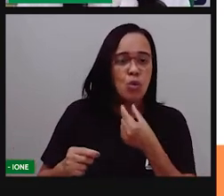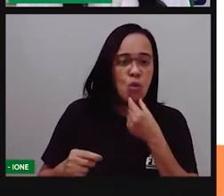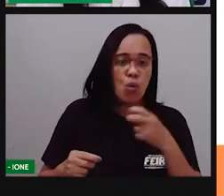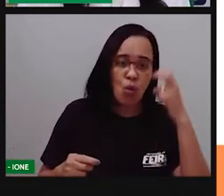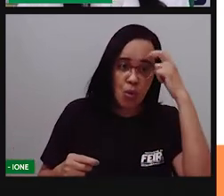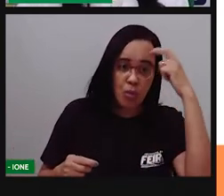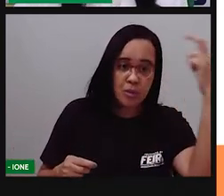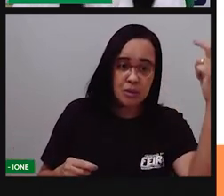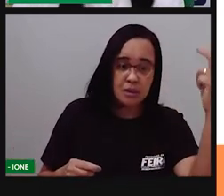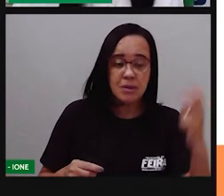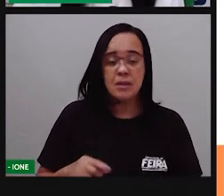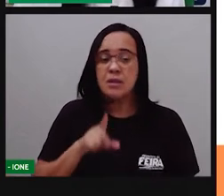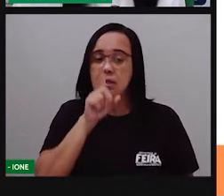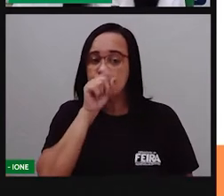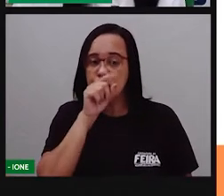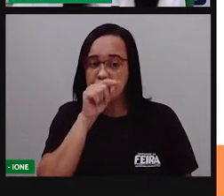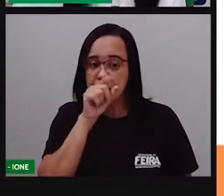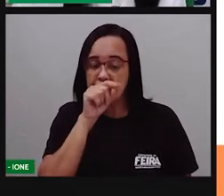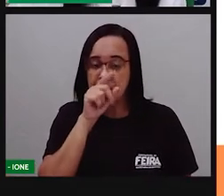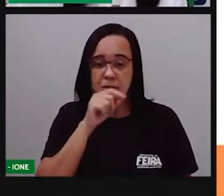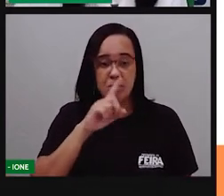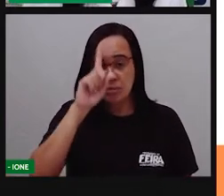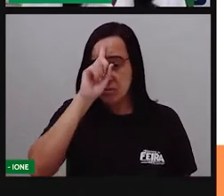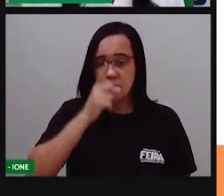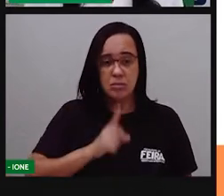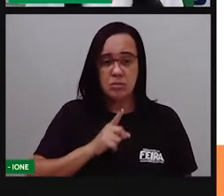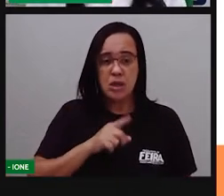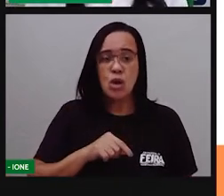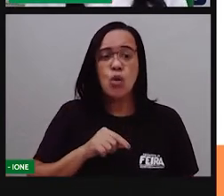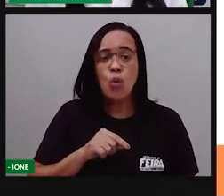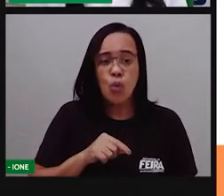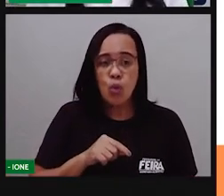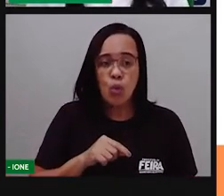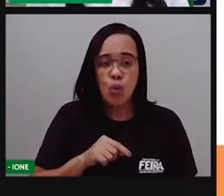o sabiá sabia que eu sabia não sabia sua cunhada